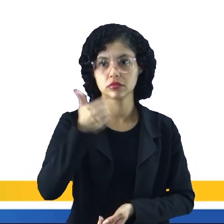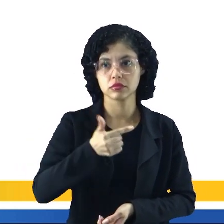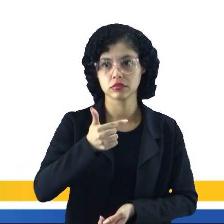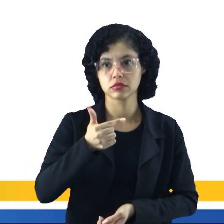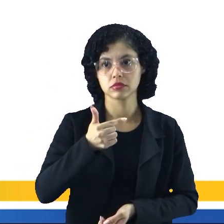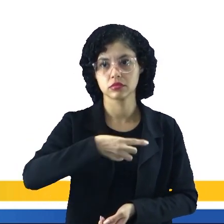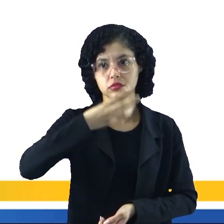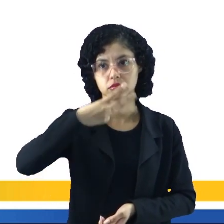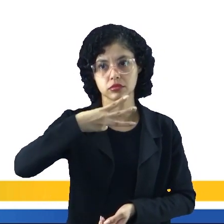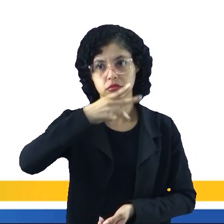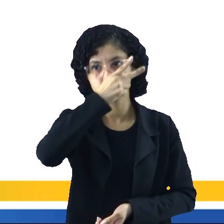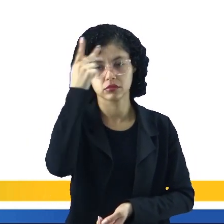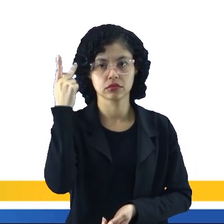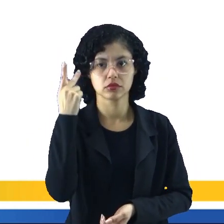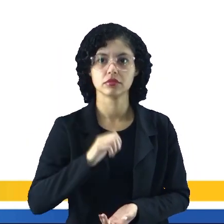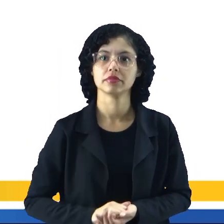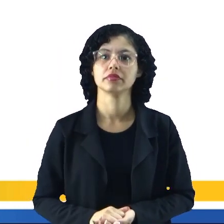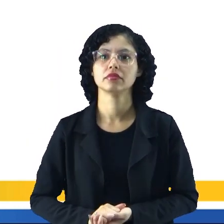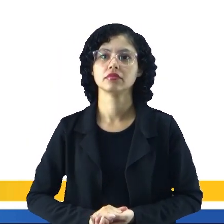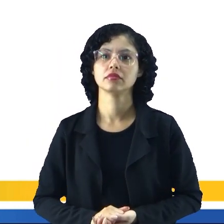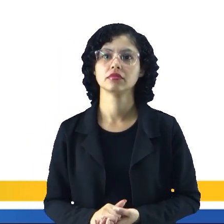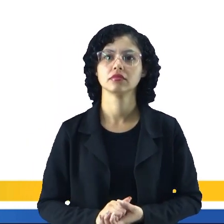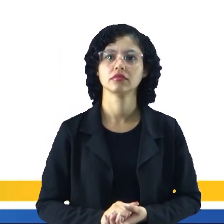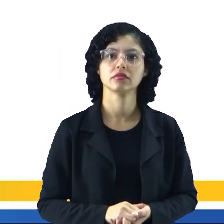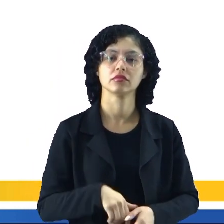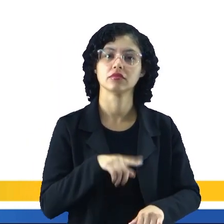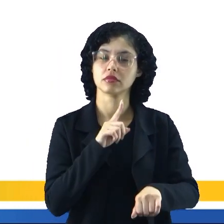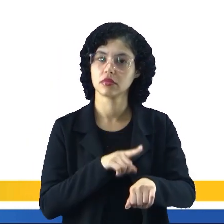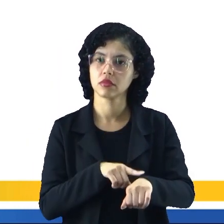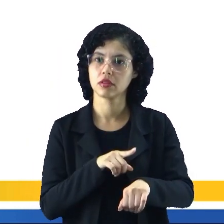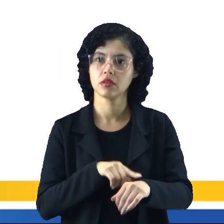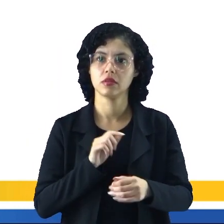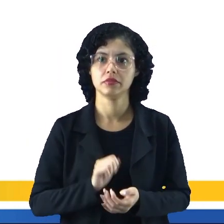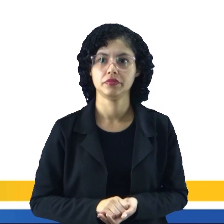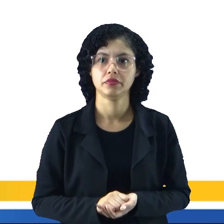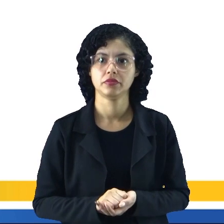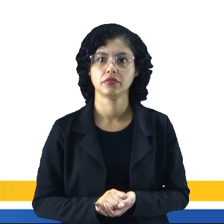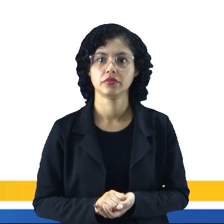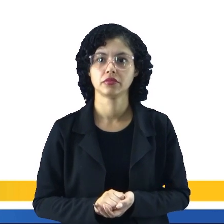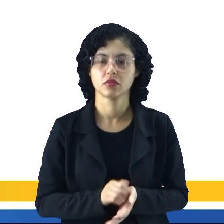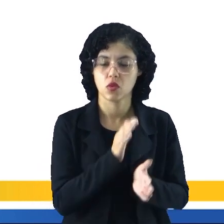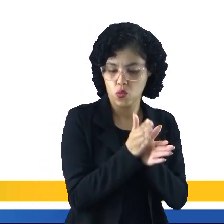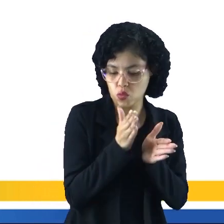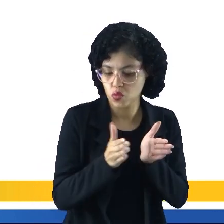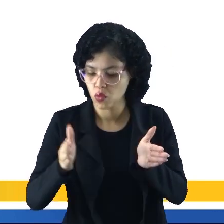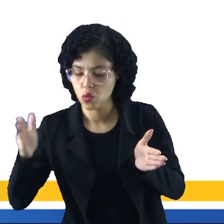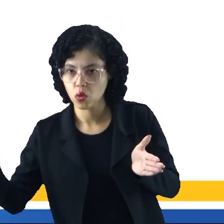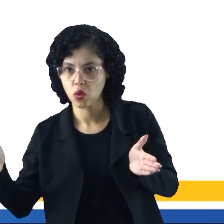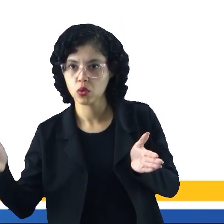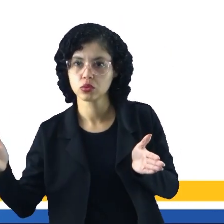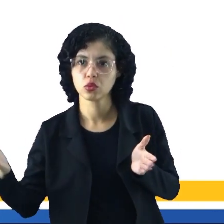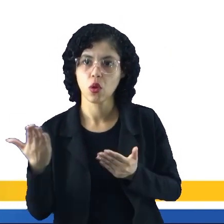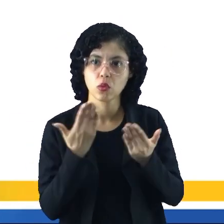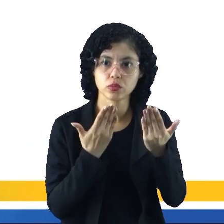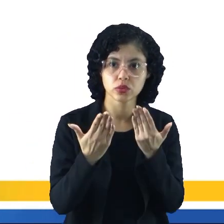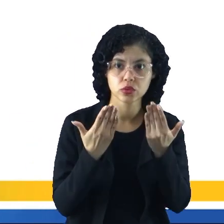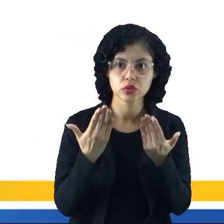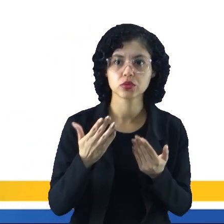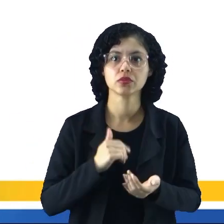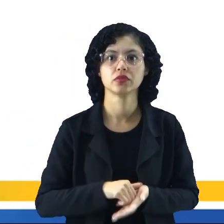pessoa ou em terceira pessoa e o tempo que é o tempo cronológico ou tempo psicológico